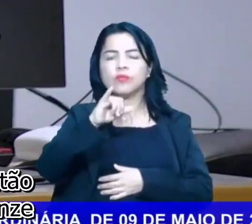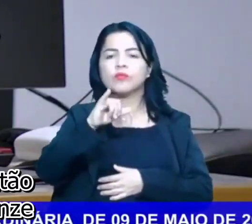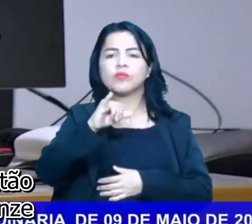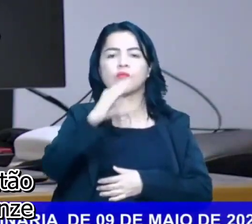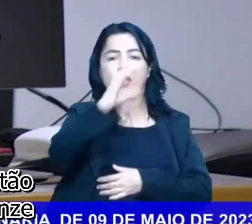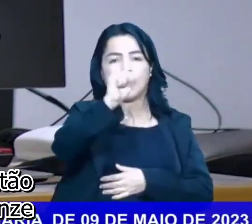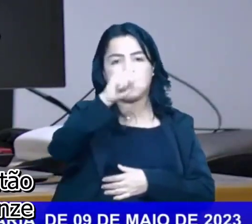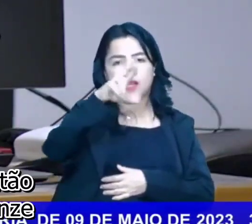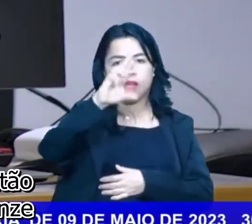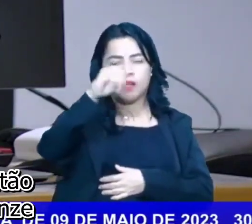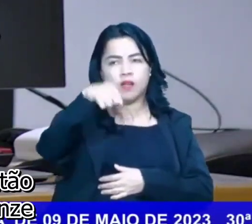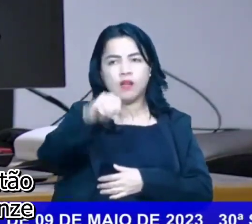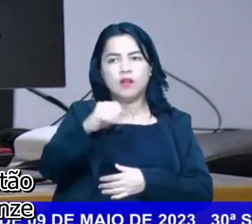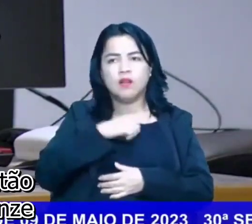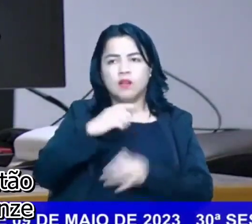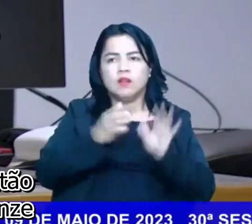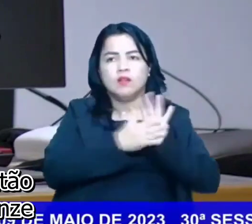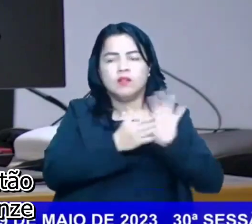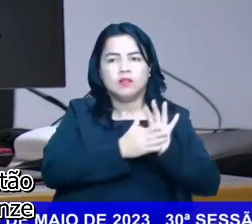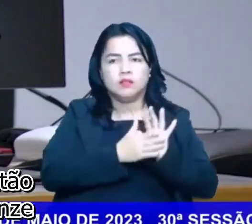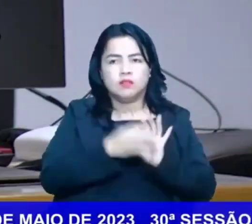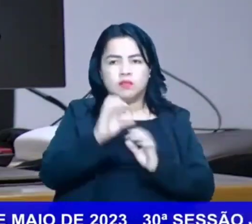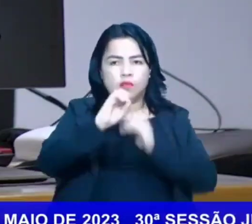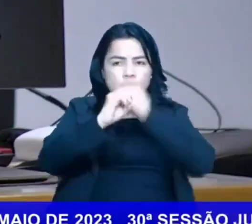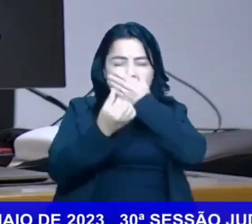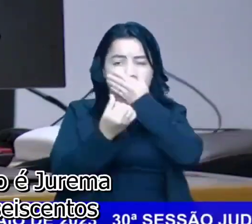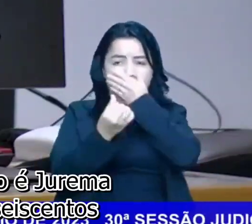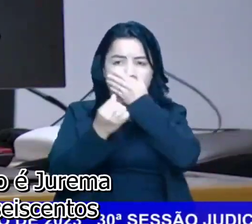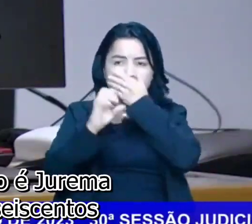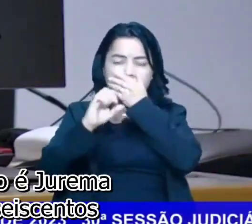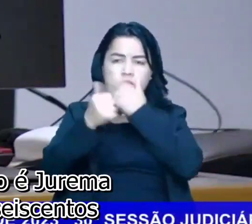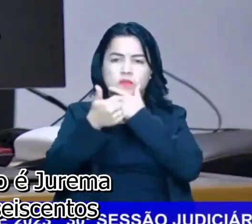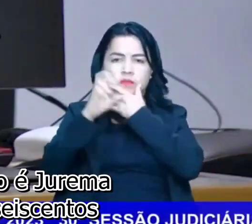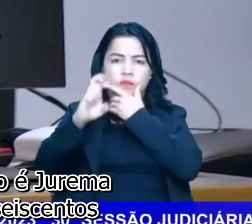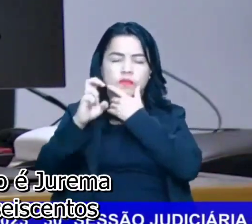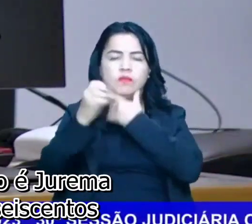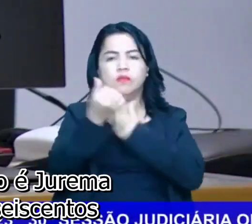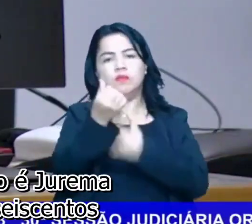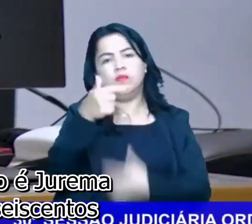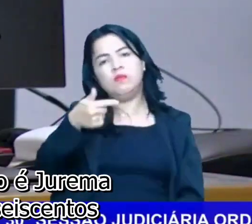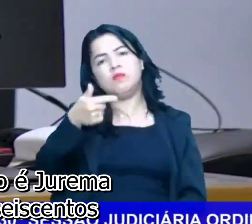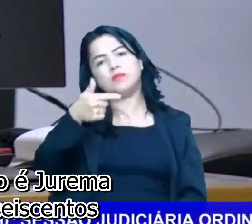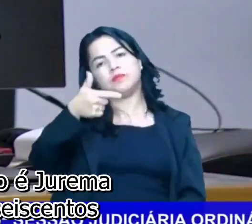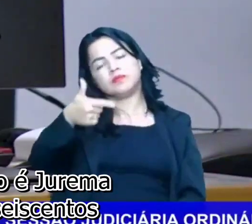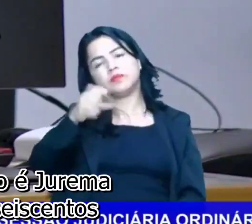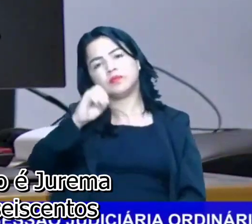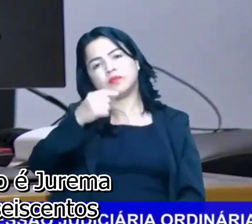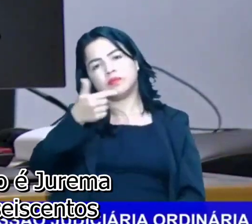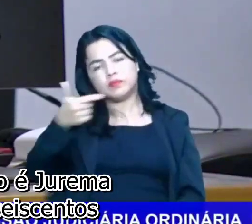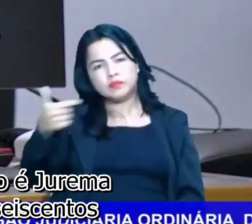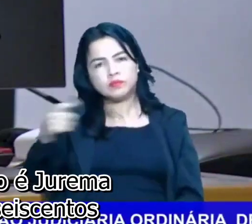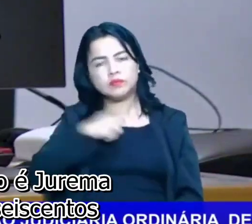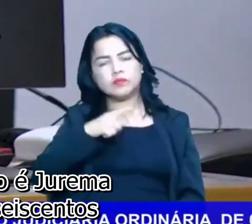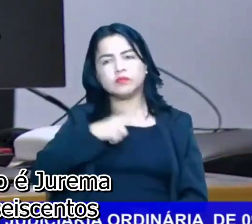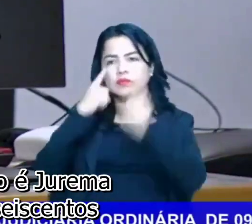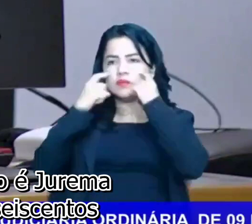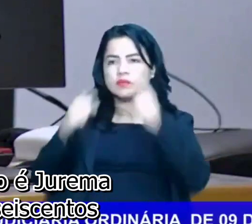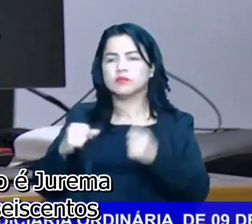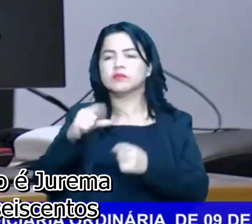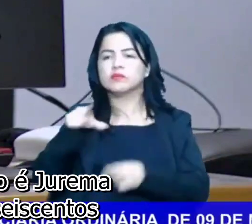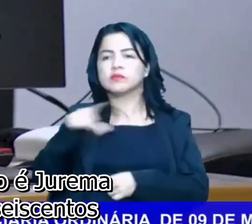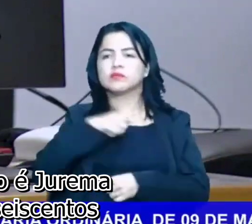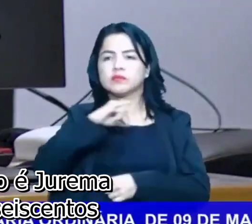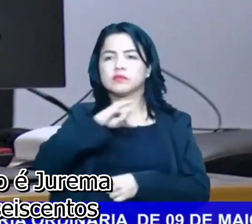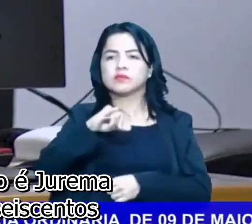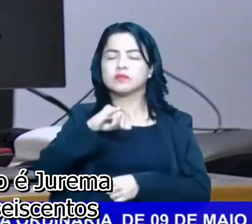a julgamento, então, a prestação de contas 060-1567 de 2022, interessada Jurema dos Santos Gomes, Prestação